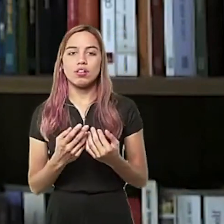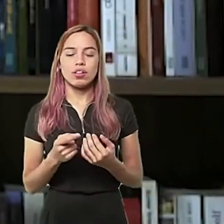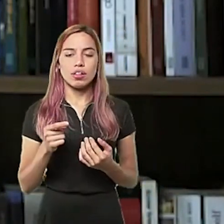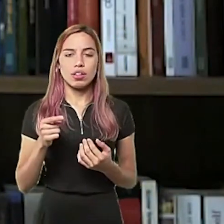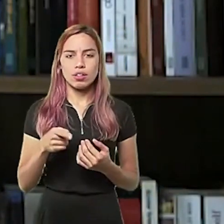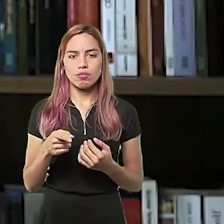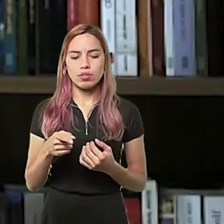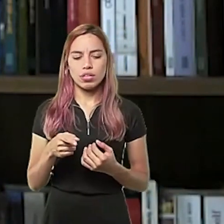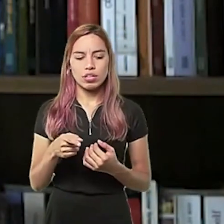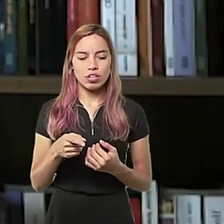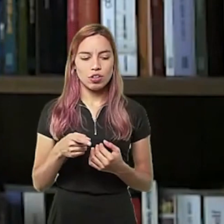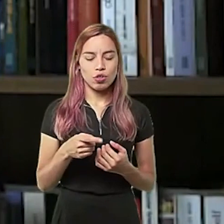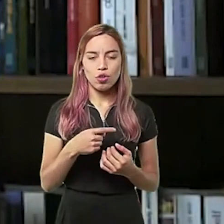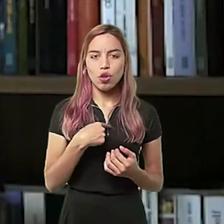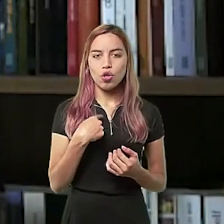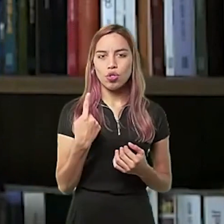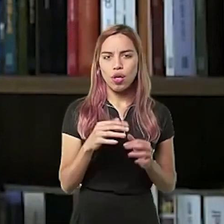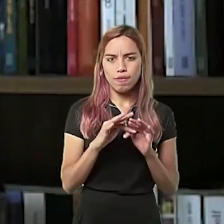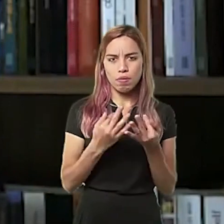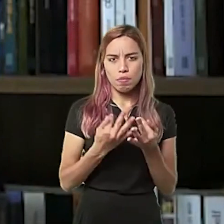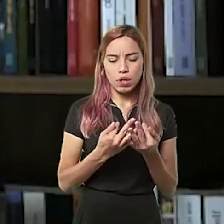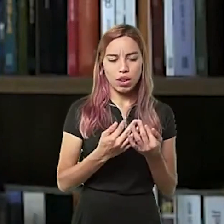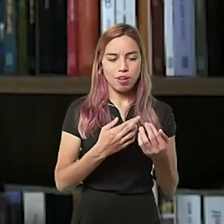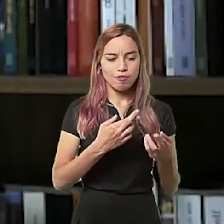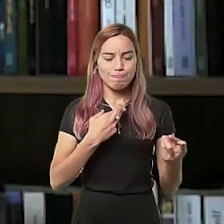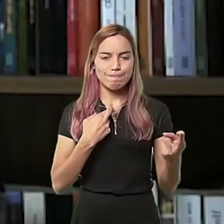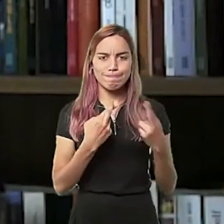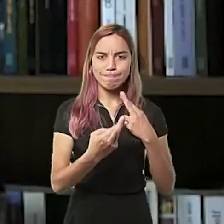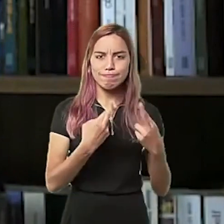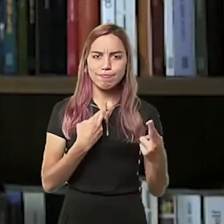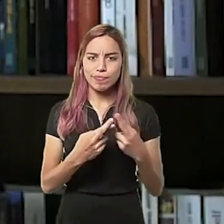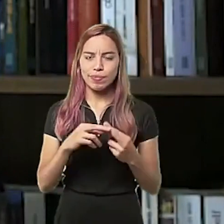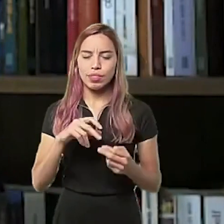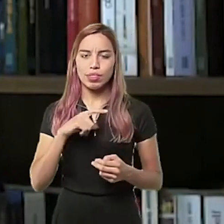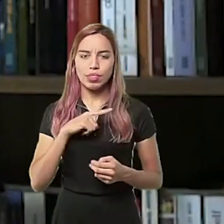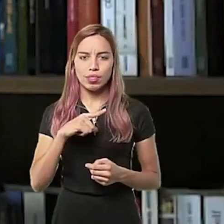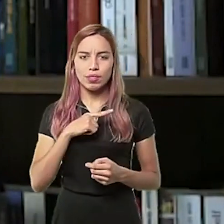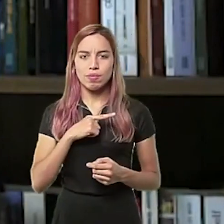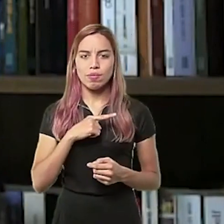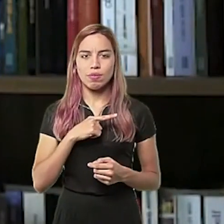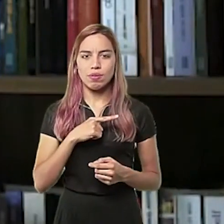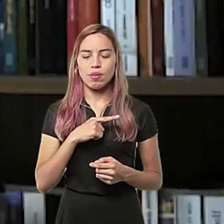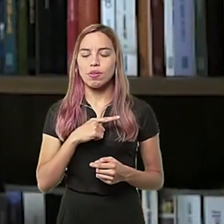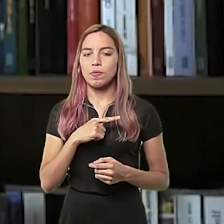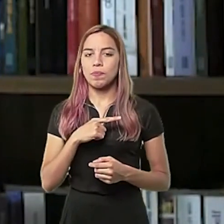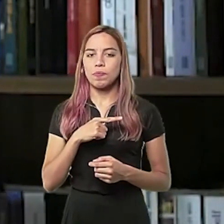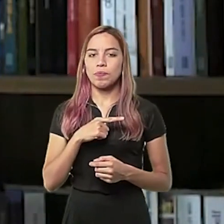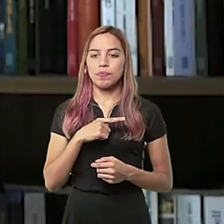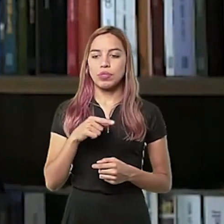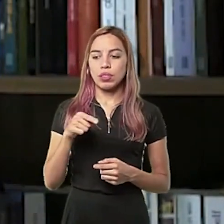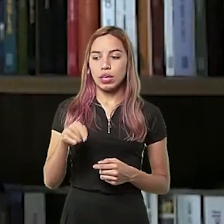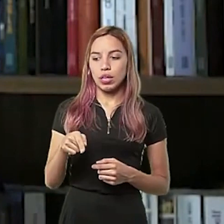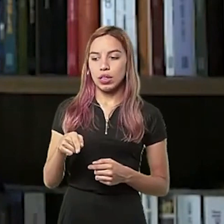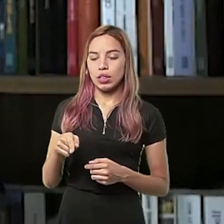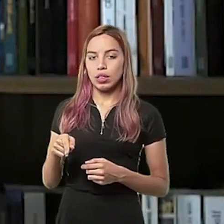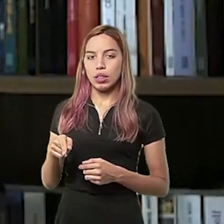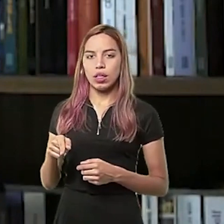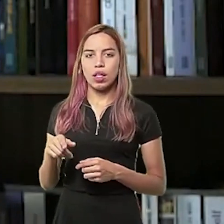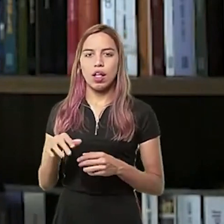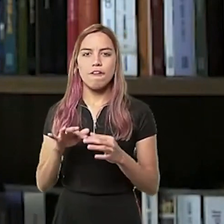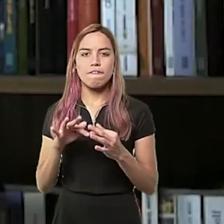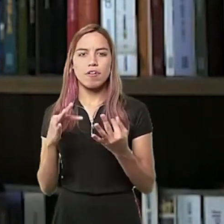de parentesco é algo muito maior, né? Não é a única forma de você exercer o parentesco. O parentesco também é